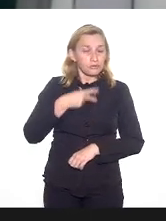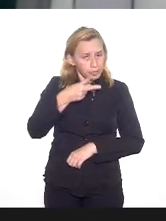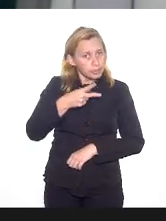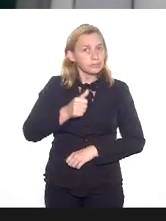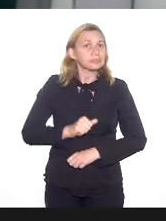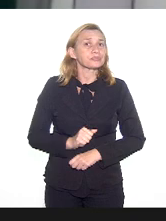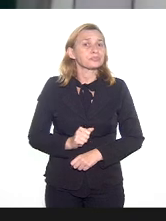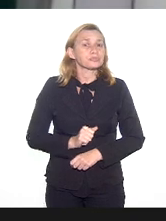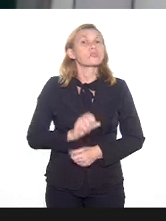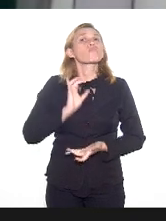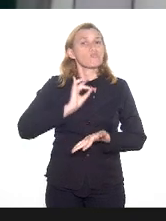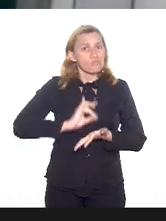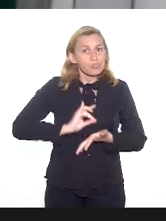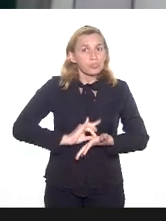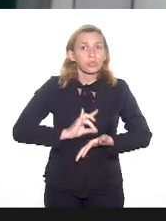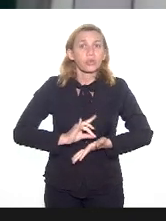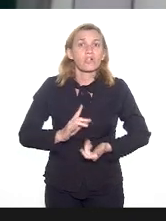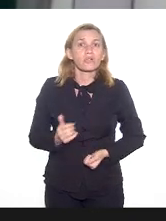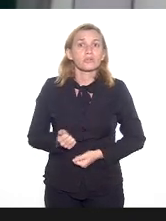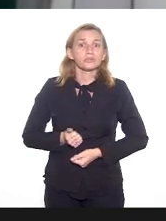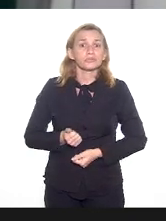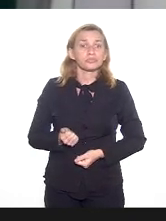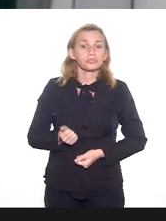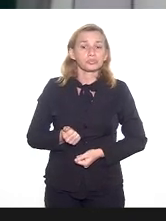destacar, que, na verdade,